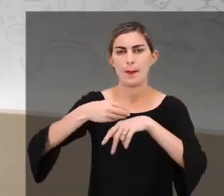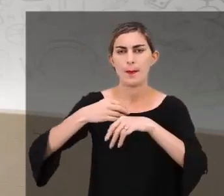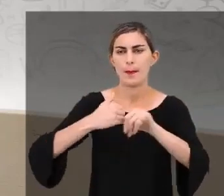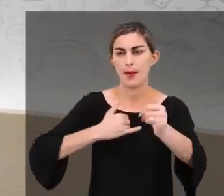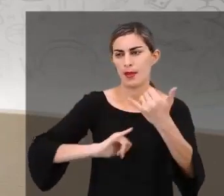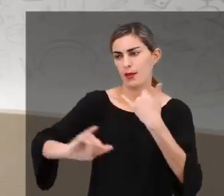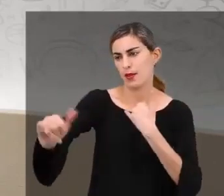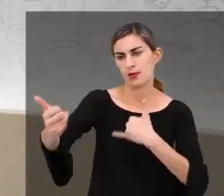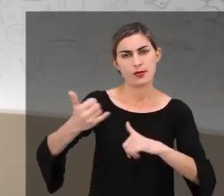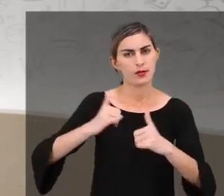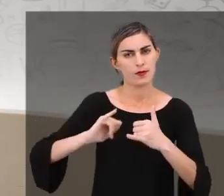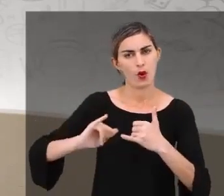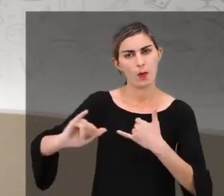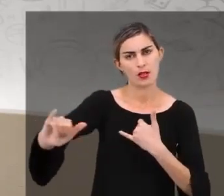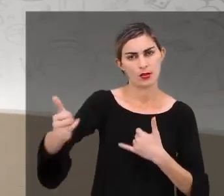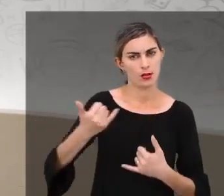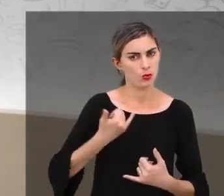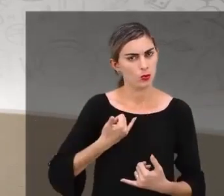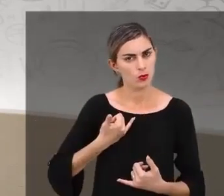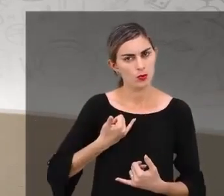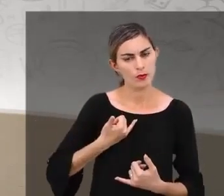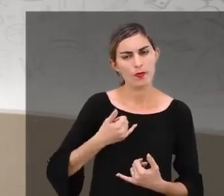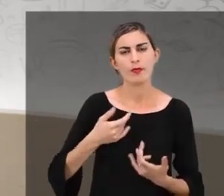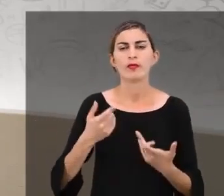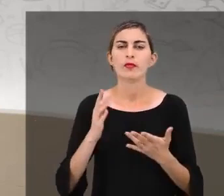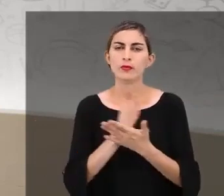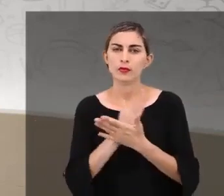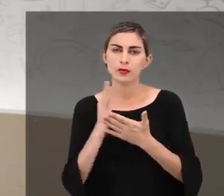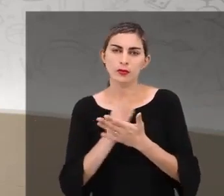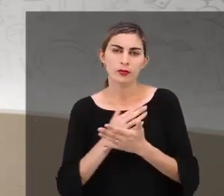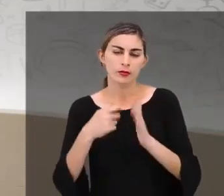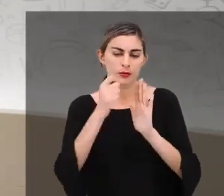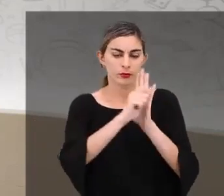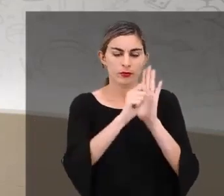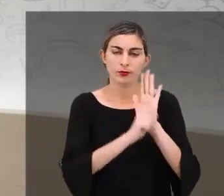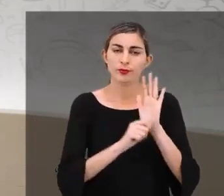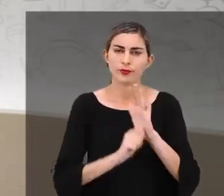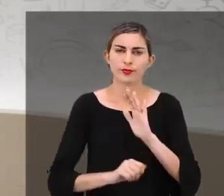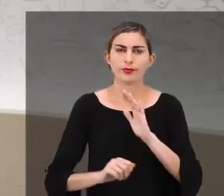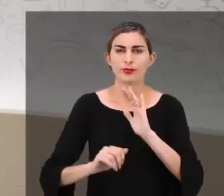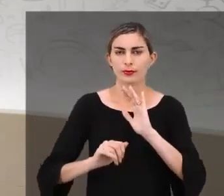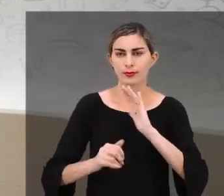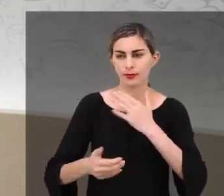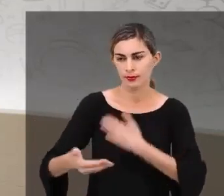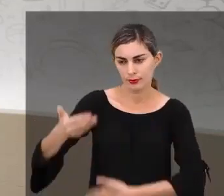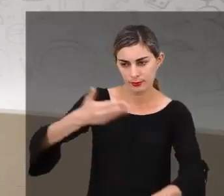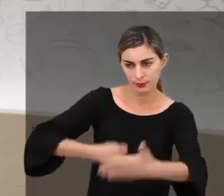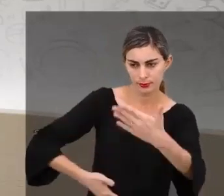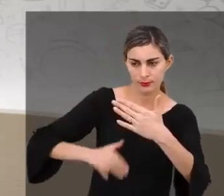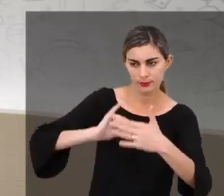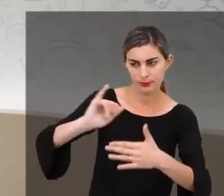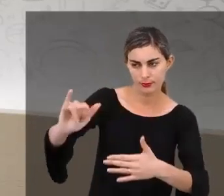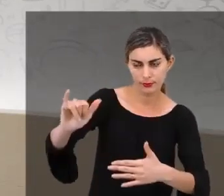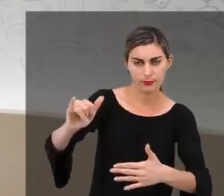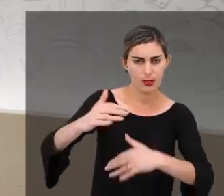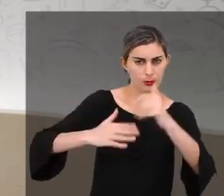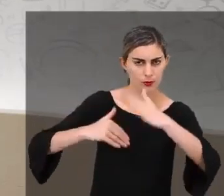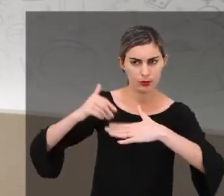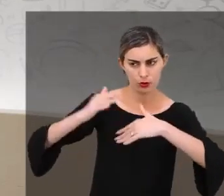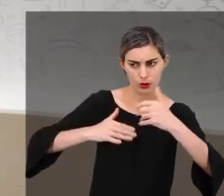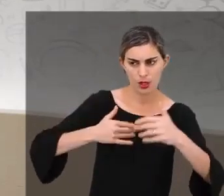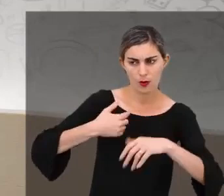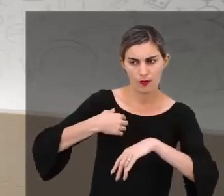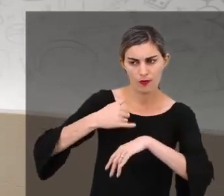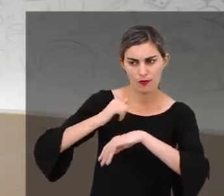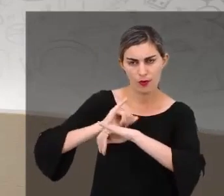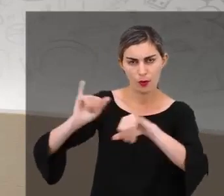cultural de informação. A mediação se constitui, para alguns autores, na interação do profissional de informação,